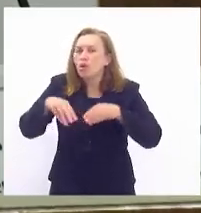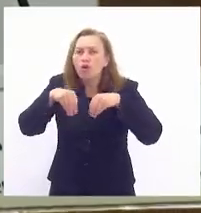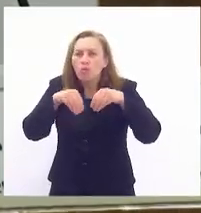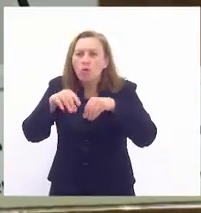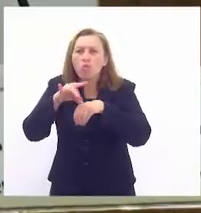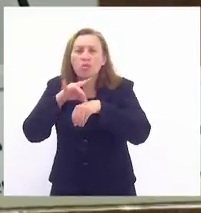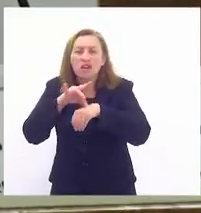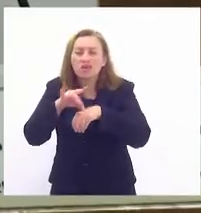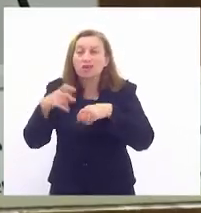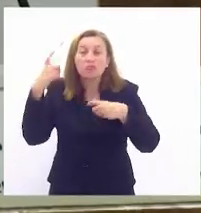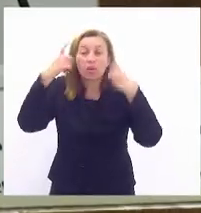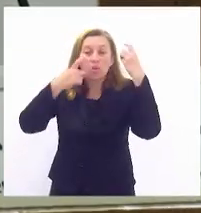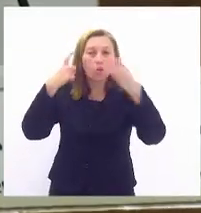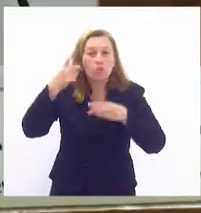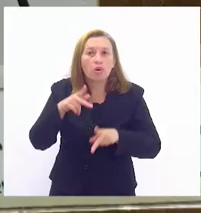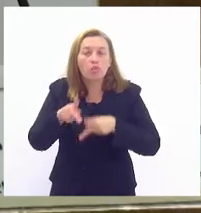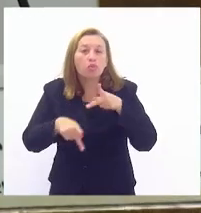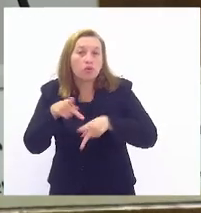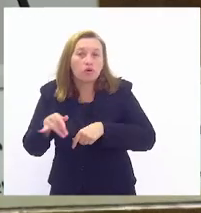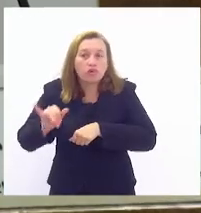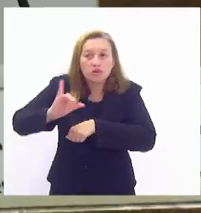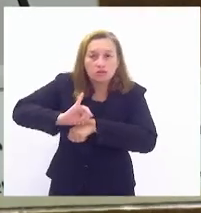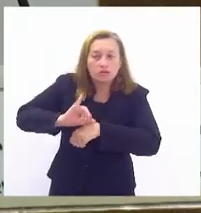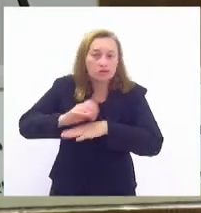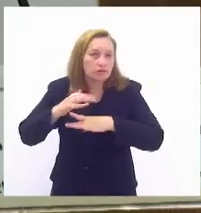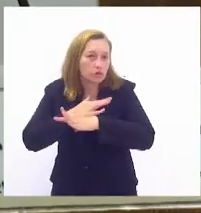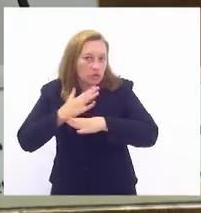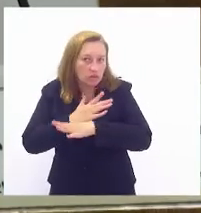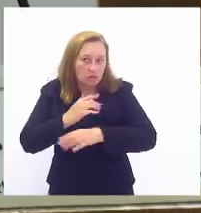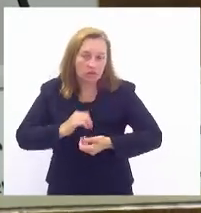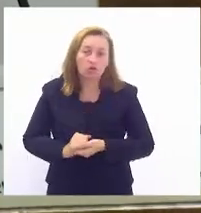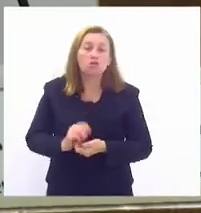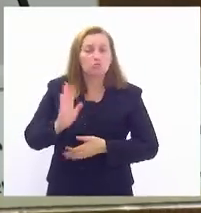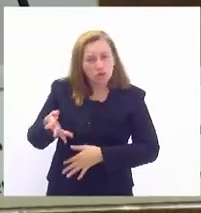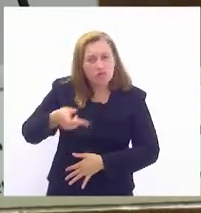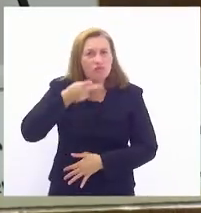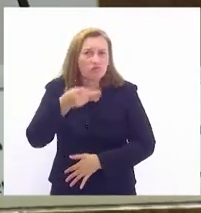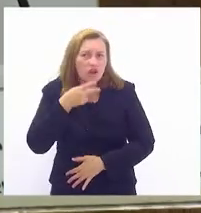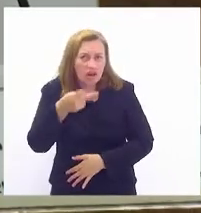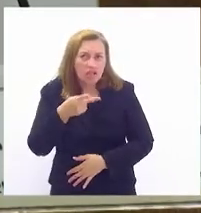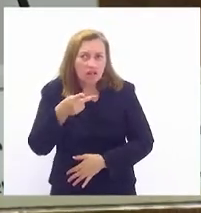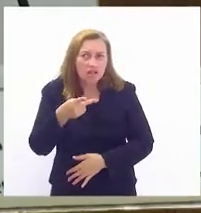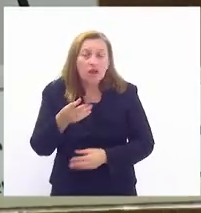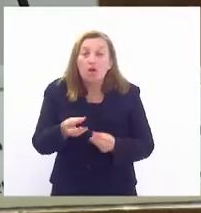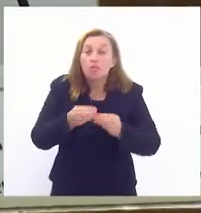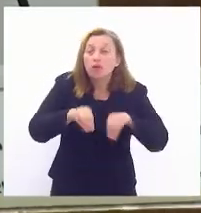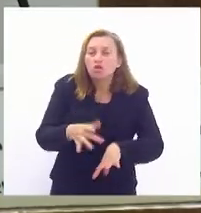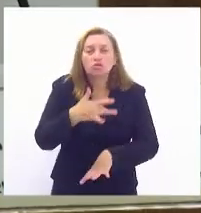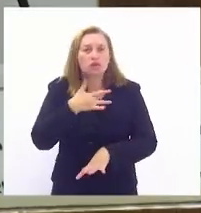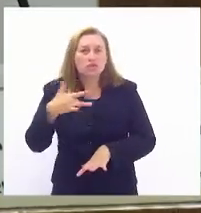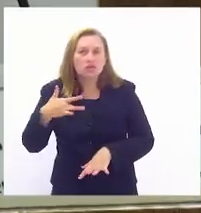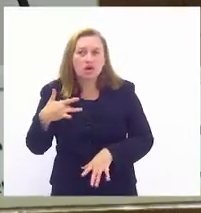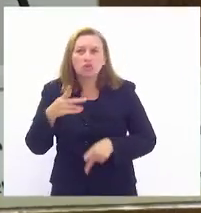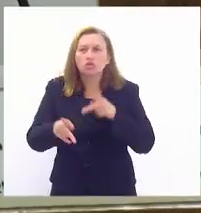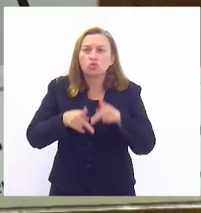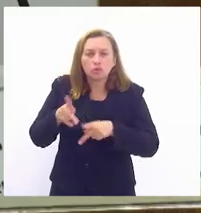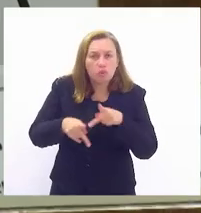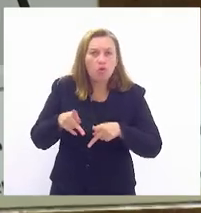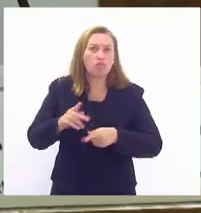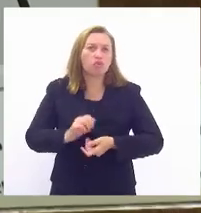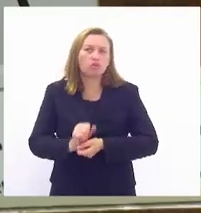atormenta muito a população, a cidade de Volta Redonda, conforme eu falei, causando dano à saúde da população e ao meio